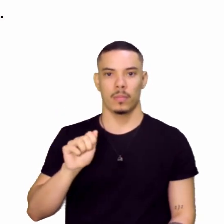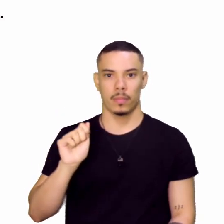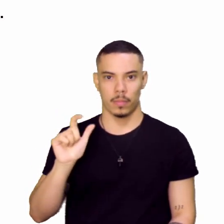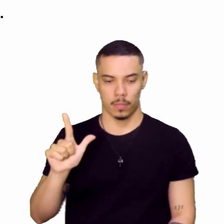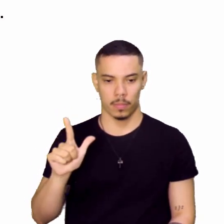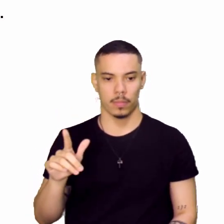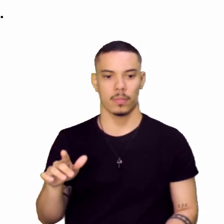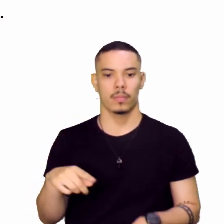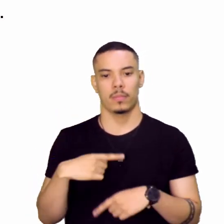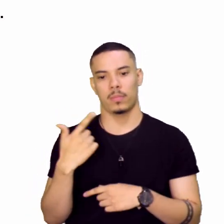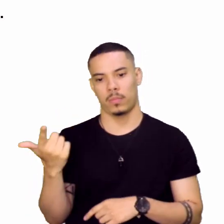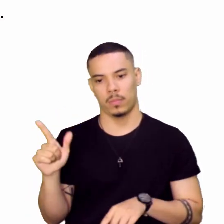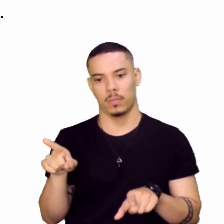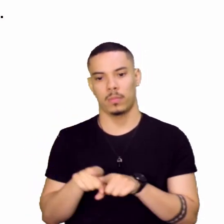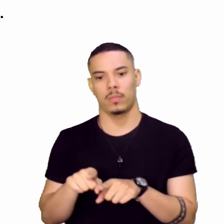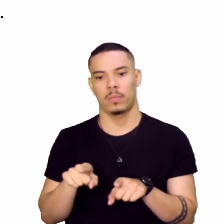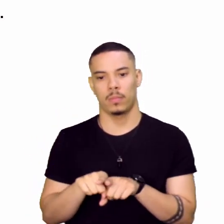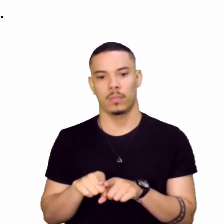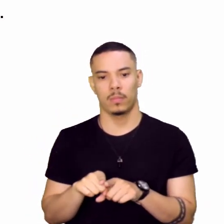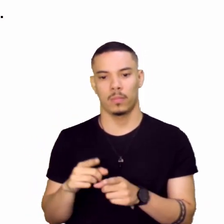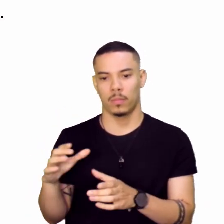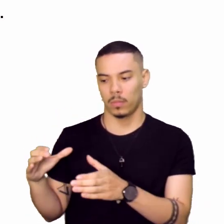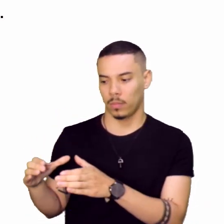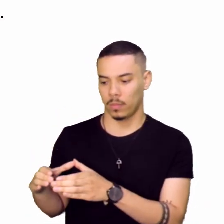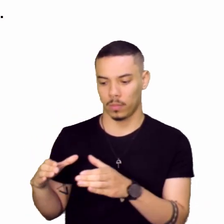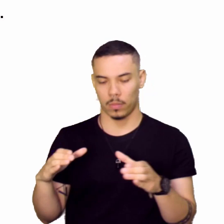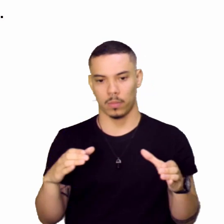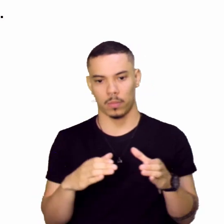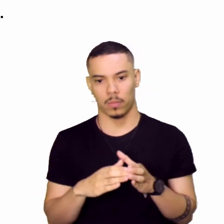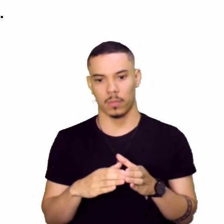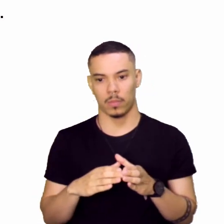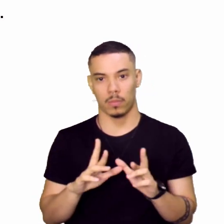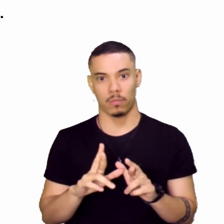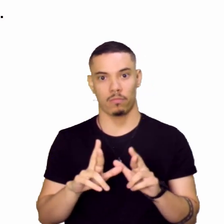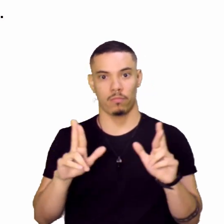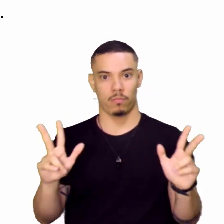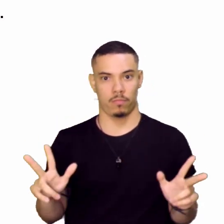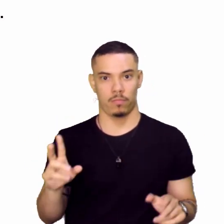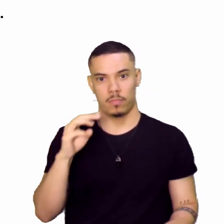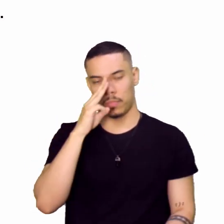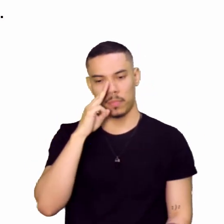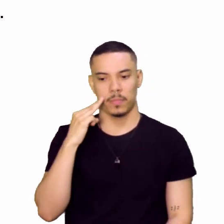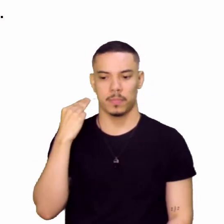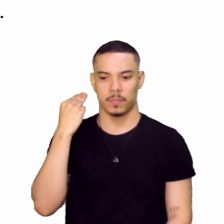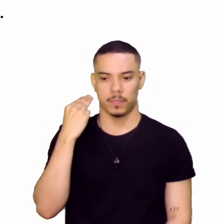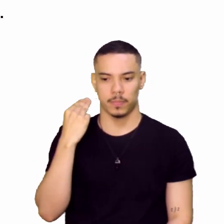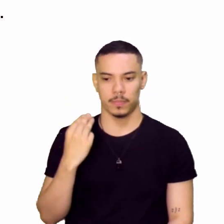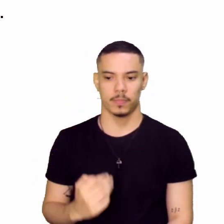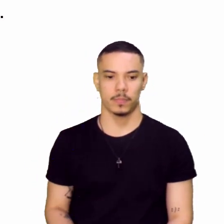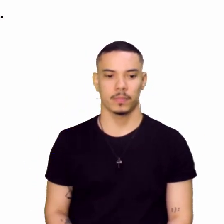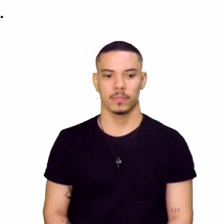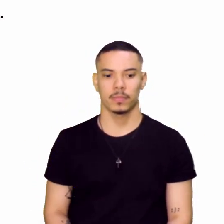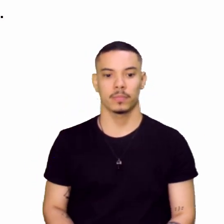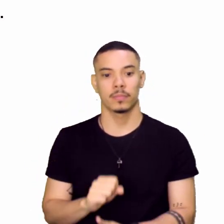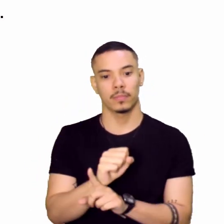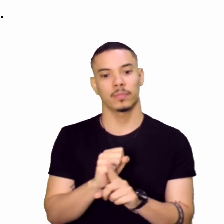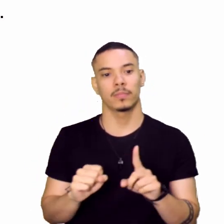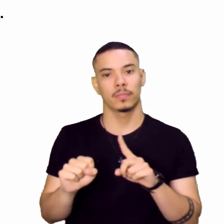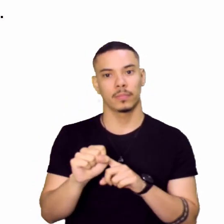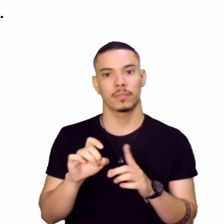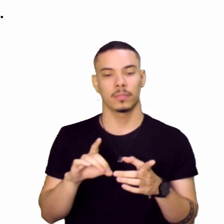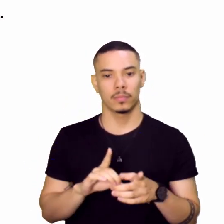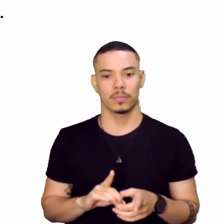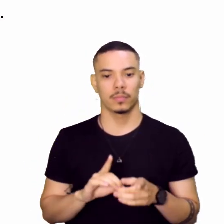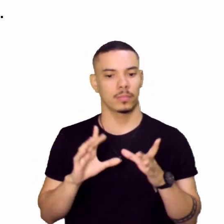pensamento Maquiavel e de classe antagônica diferente que nem Marx a sociedade democrática